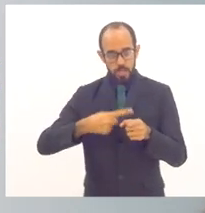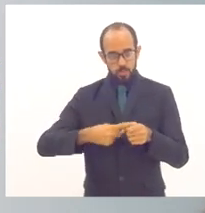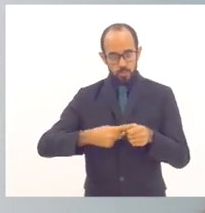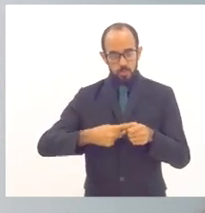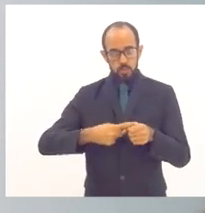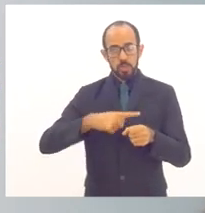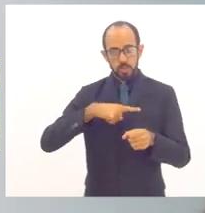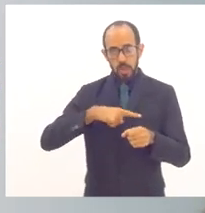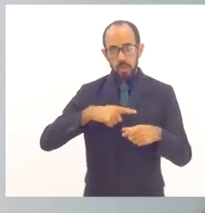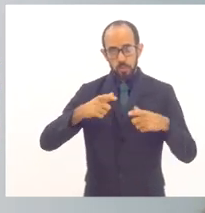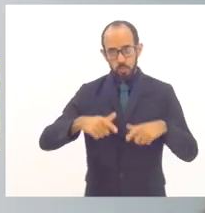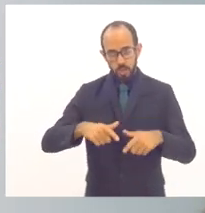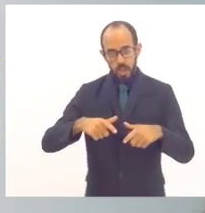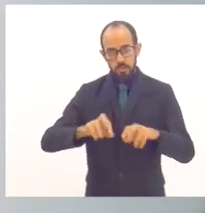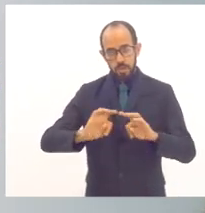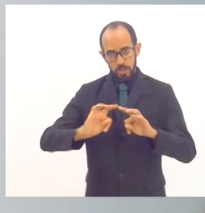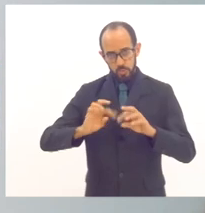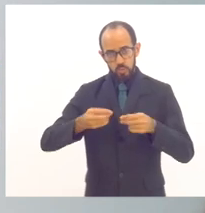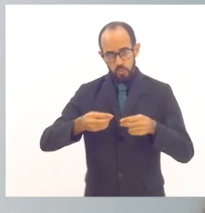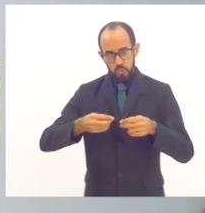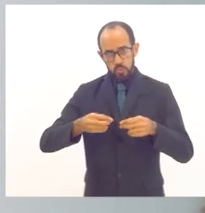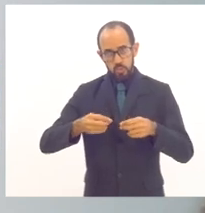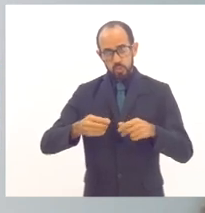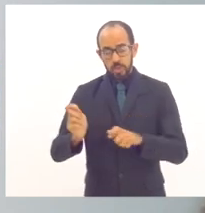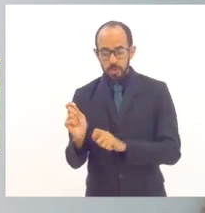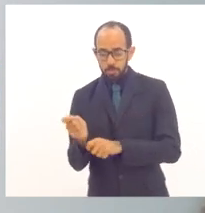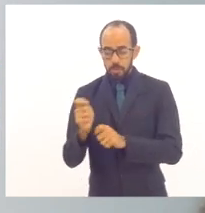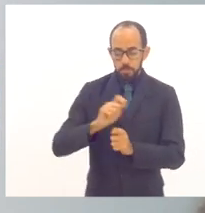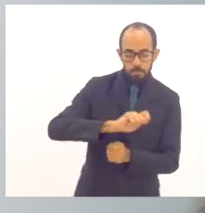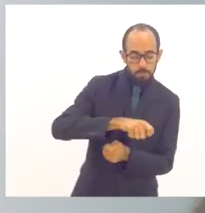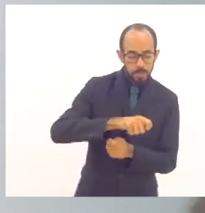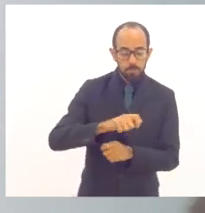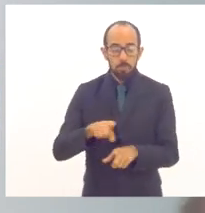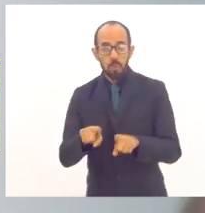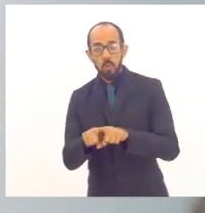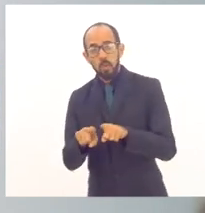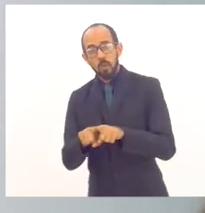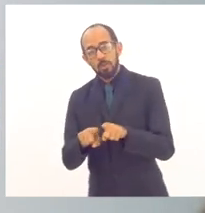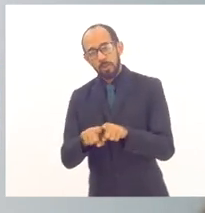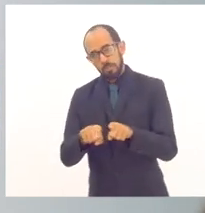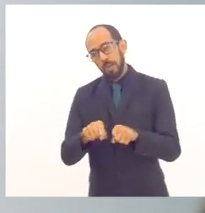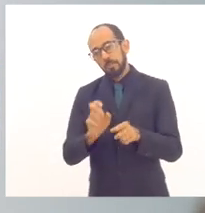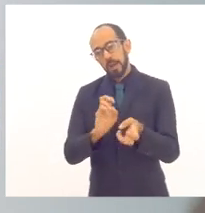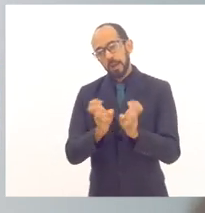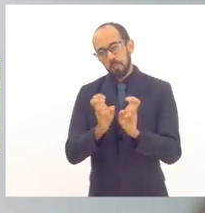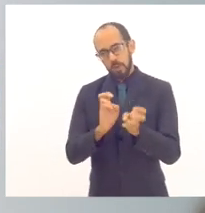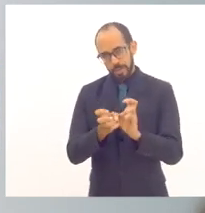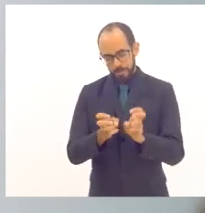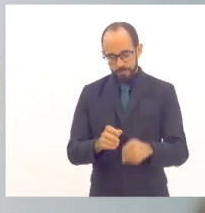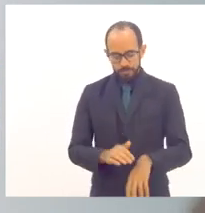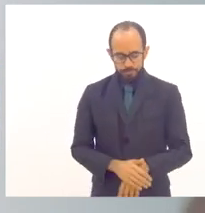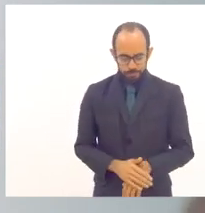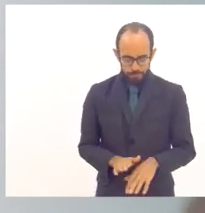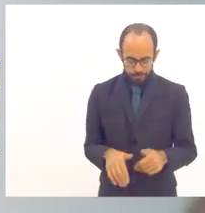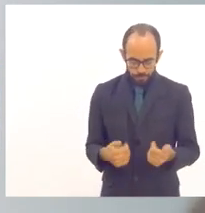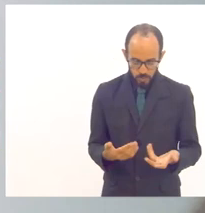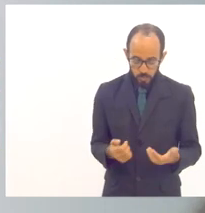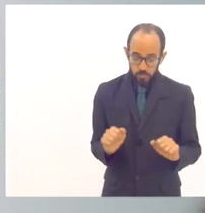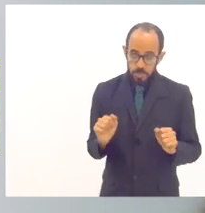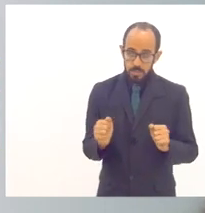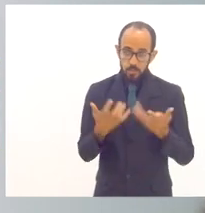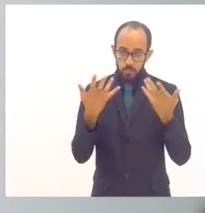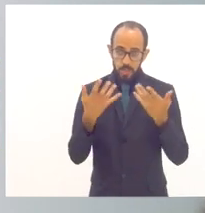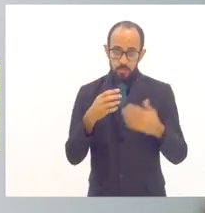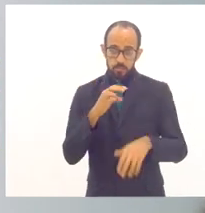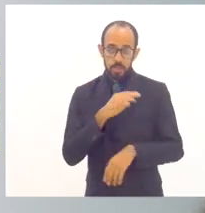reservado para todo mundo, até para o ping-pong tem espaço reservado lá, e não tem um espaço reservado para a capoeira. E aí, como eu sempre faço evento no Parque